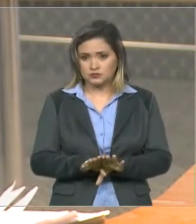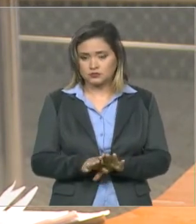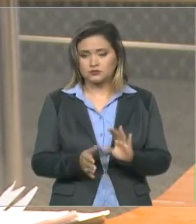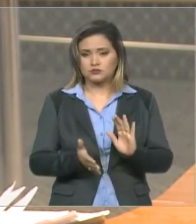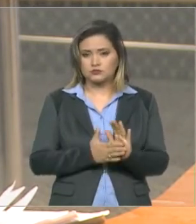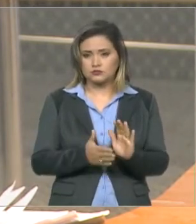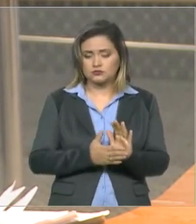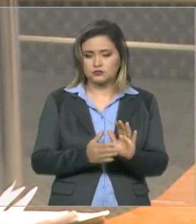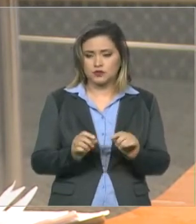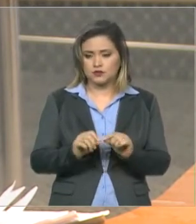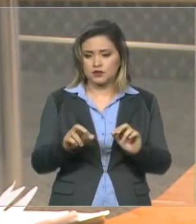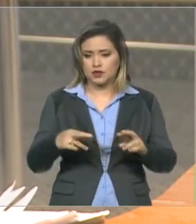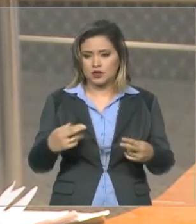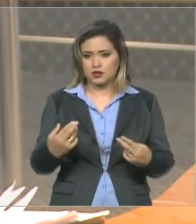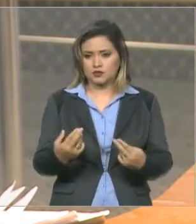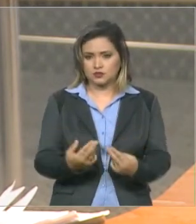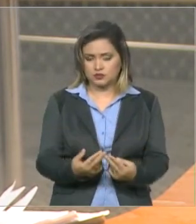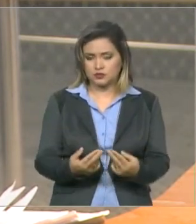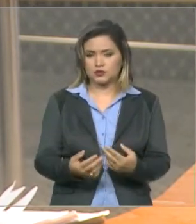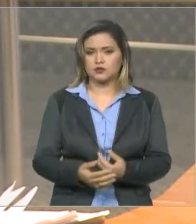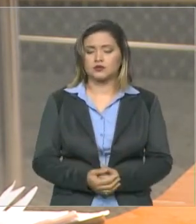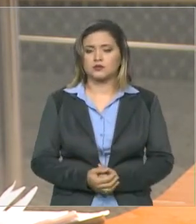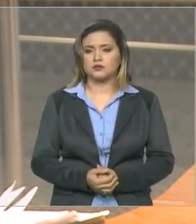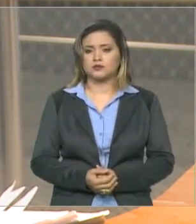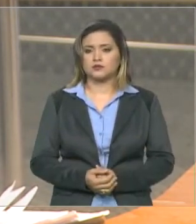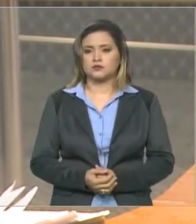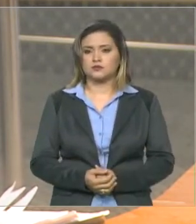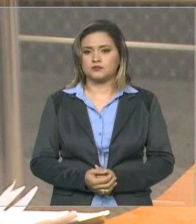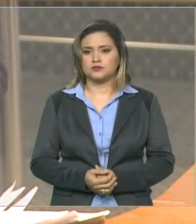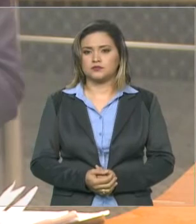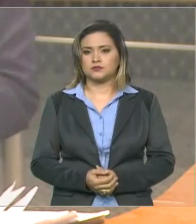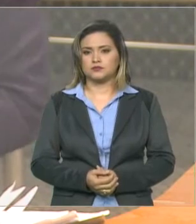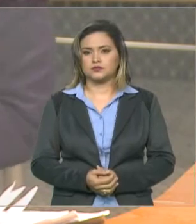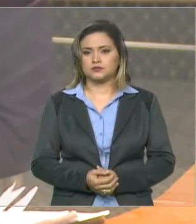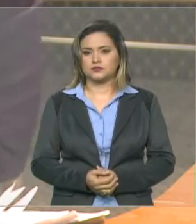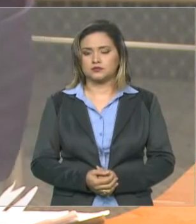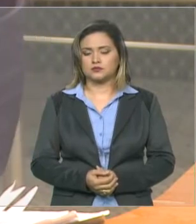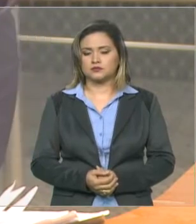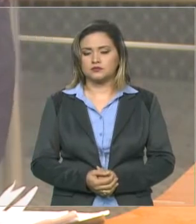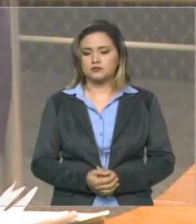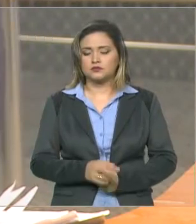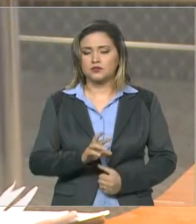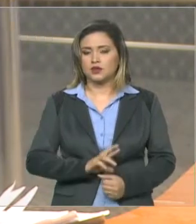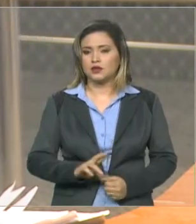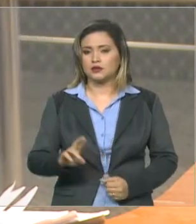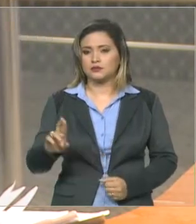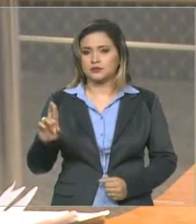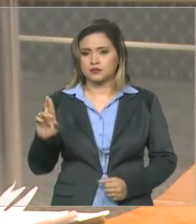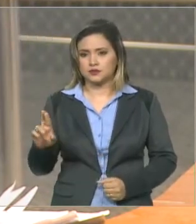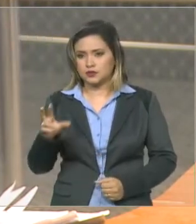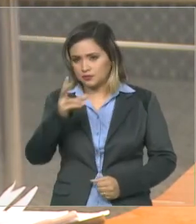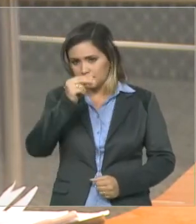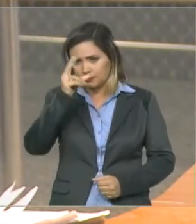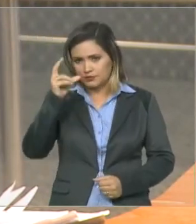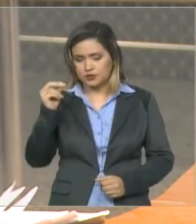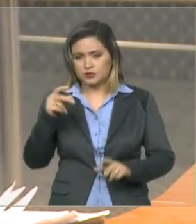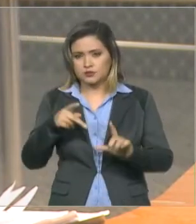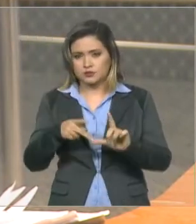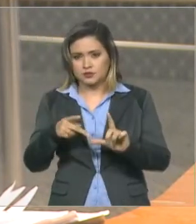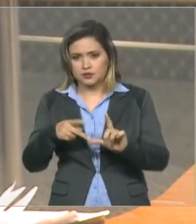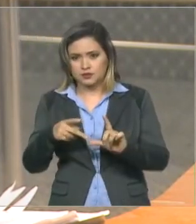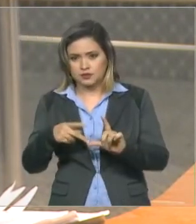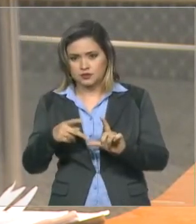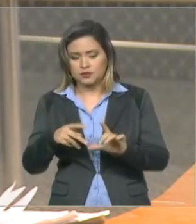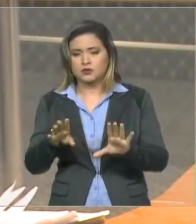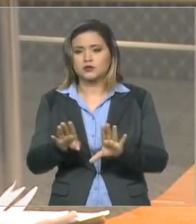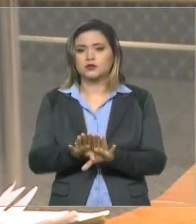reunião, intermediar uma reunião aqui entre representantes da Prefeitura de Passo do Lumiar